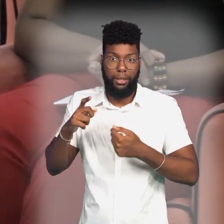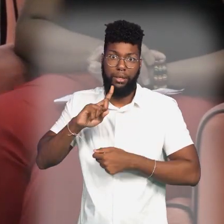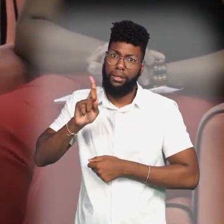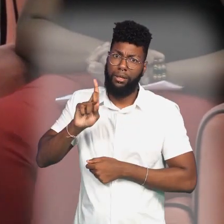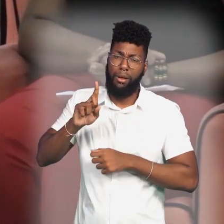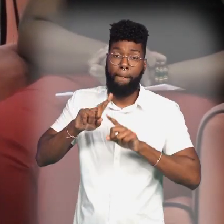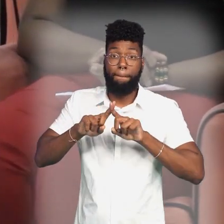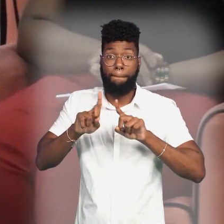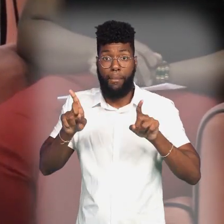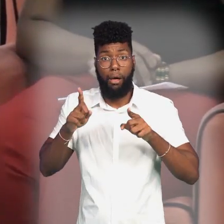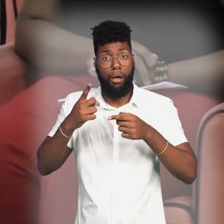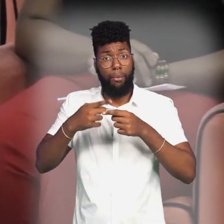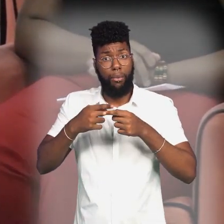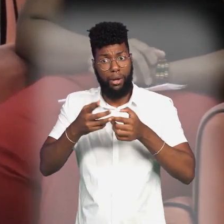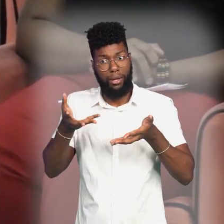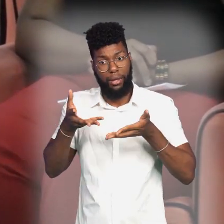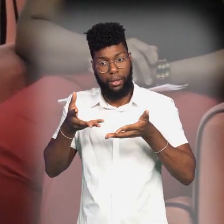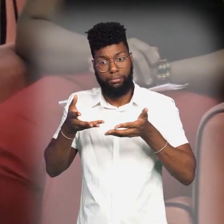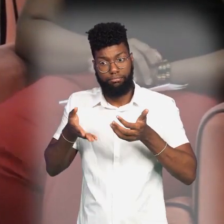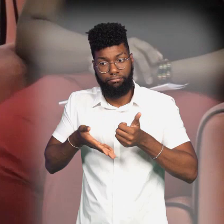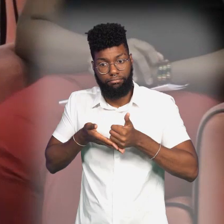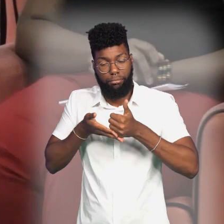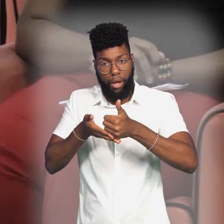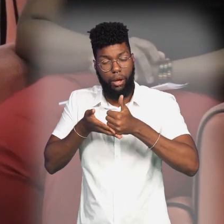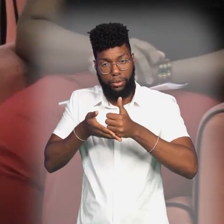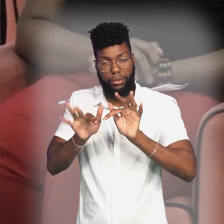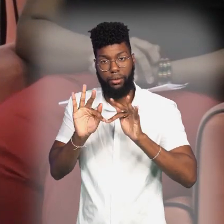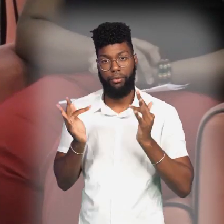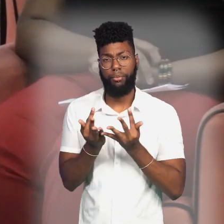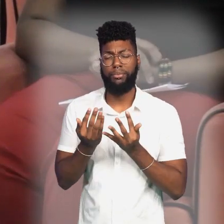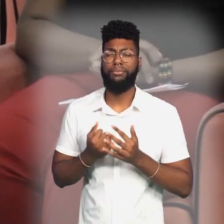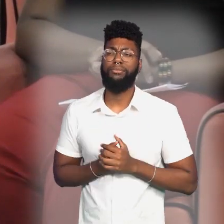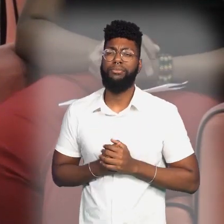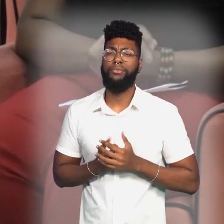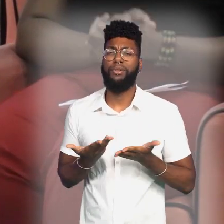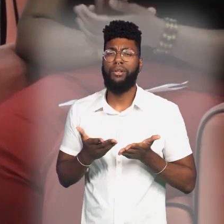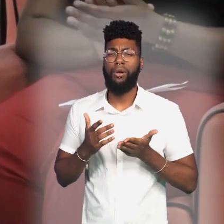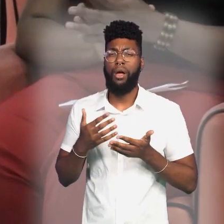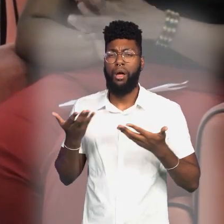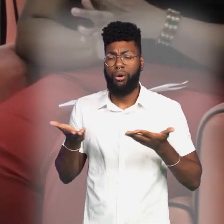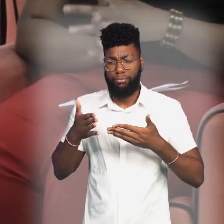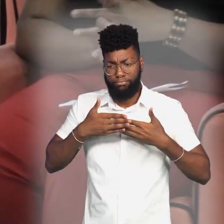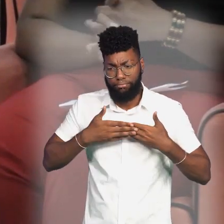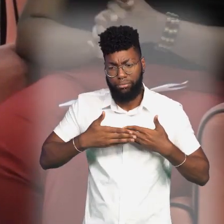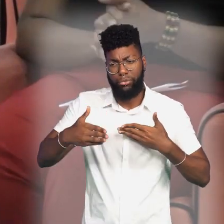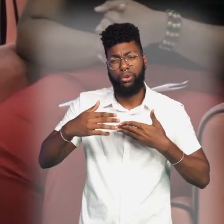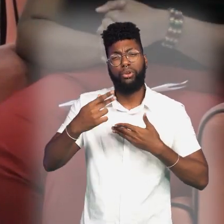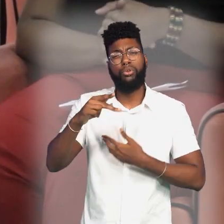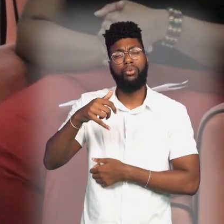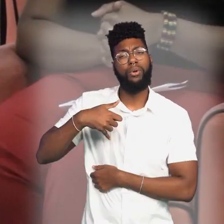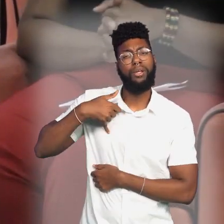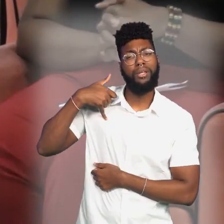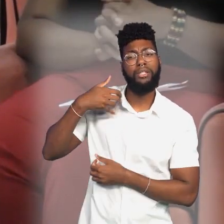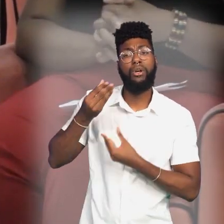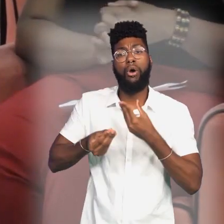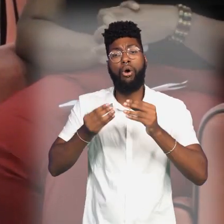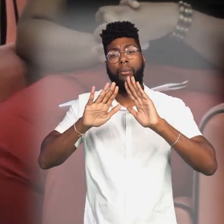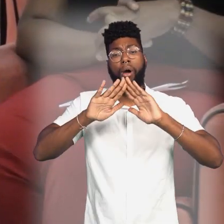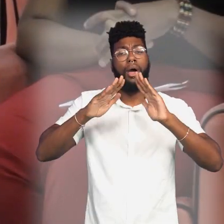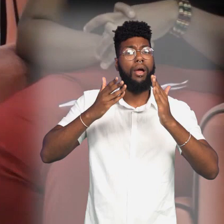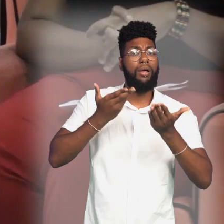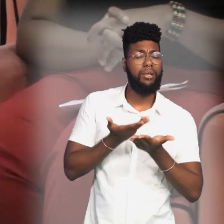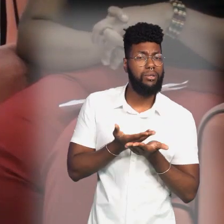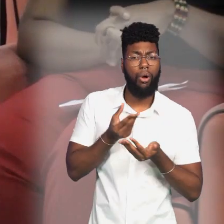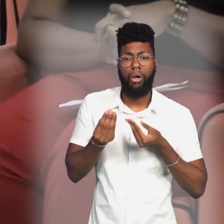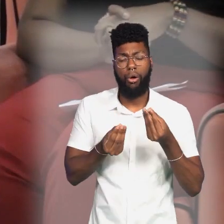mas para reforçar a nossa família. Mamadou, avançando um pouquinho já na tua idade, como é que é a escola?